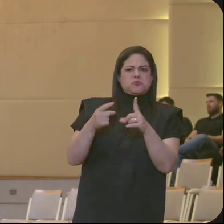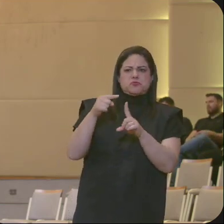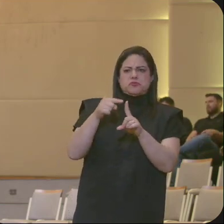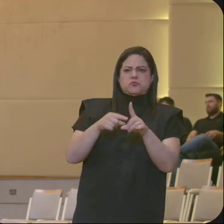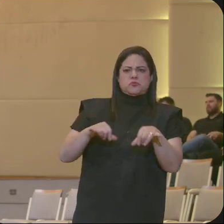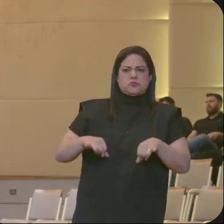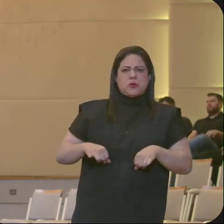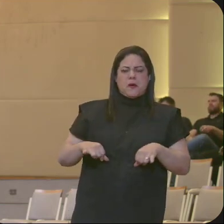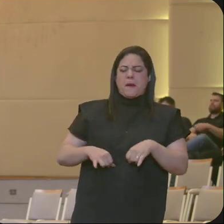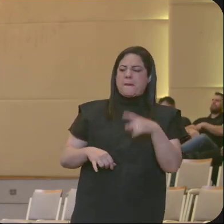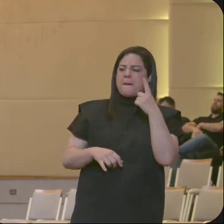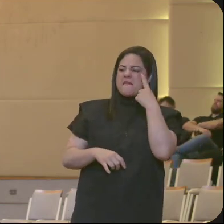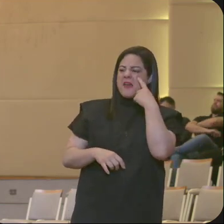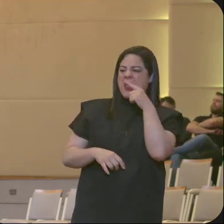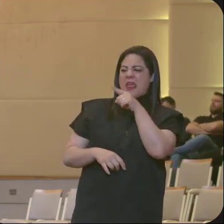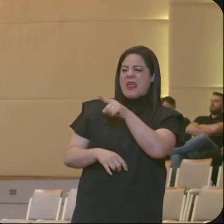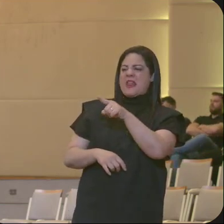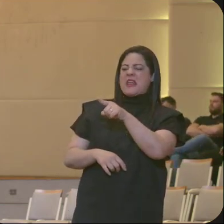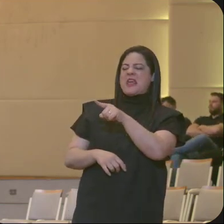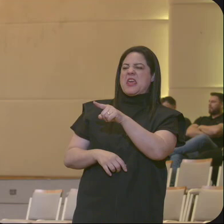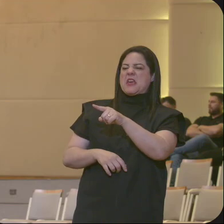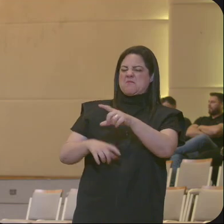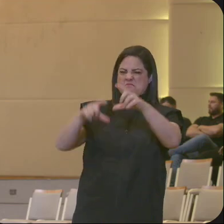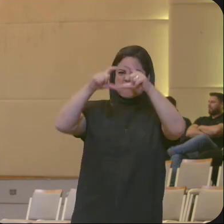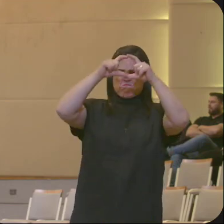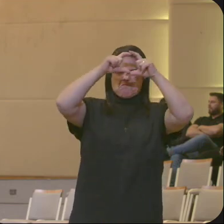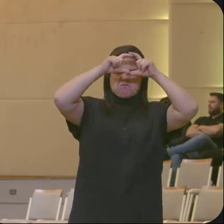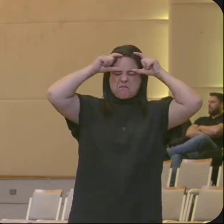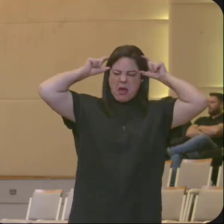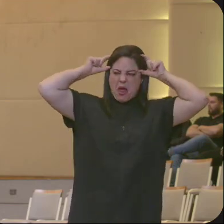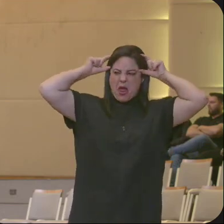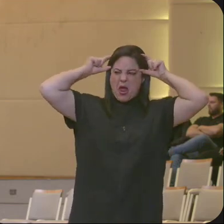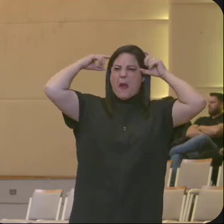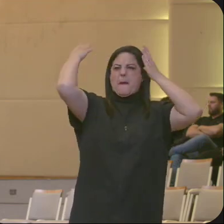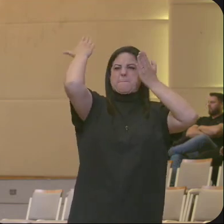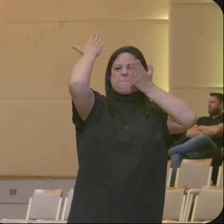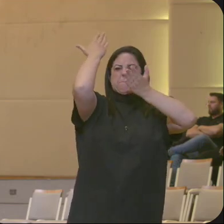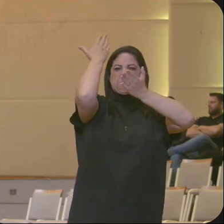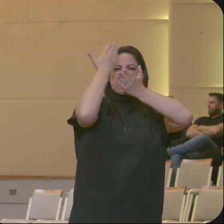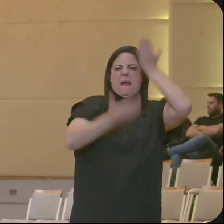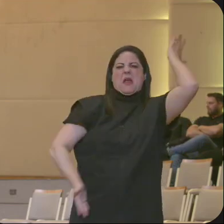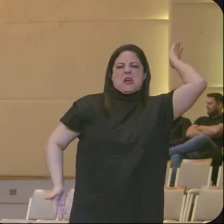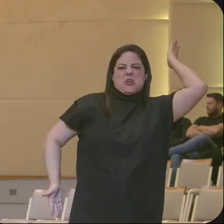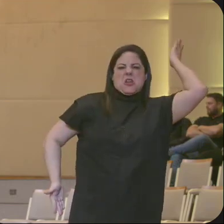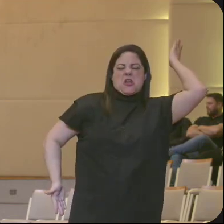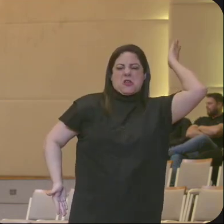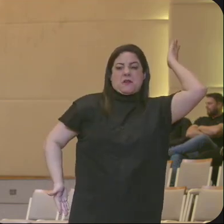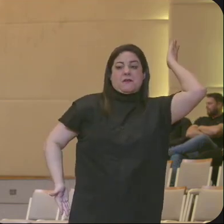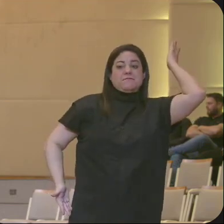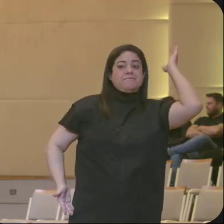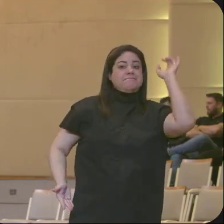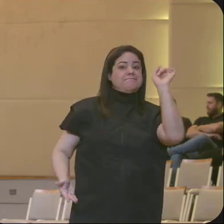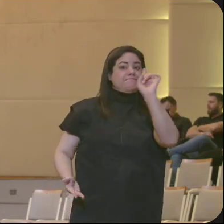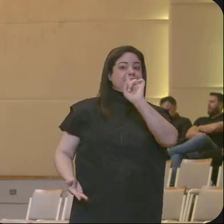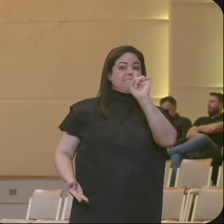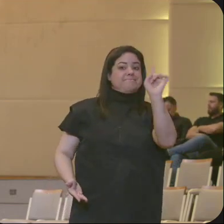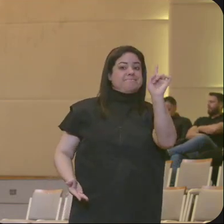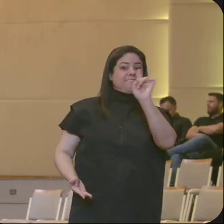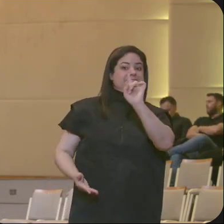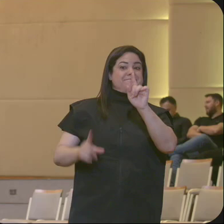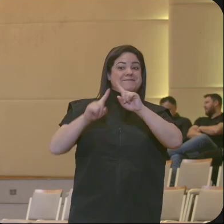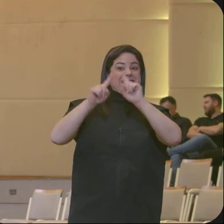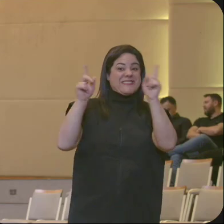possibilidades de colar nele um rótulo escrito derrotado. No entanto, do ponto de vista divino, o rótulo que deveria ser colocado sobre esse homem